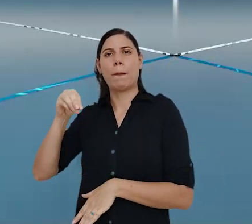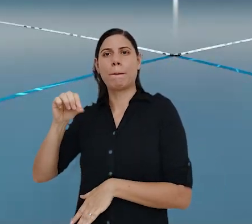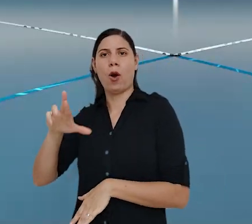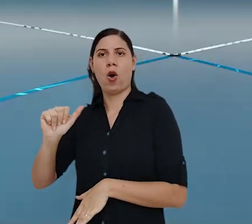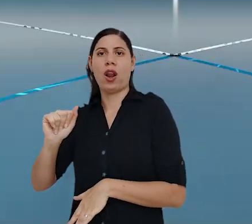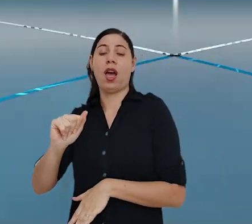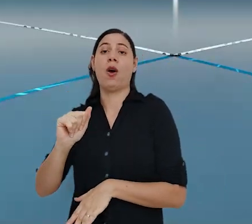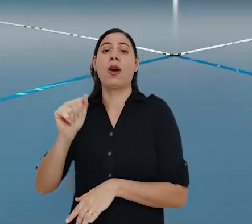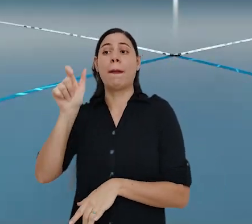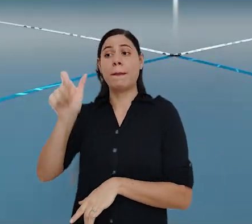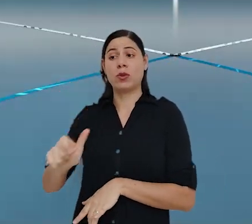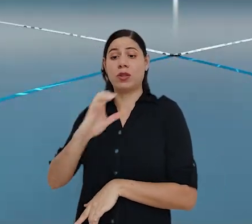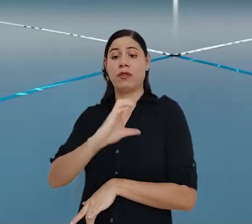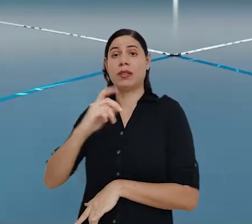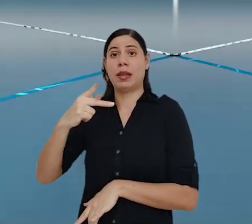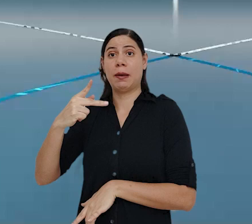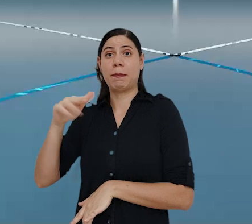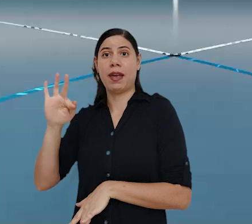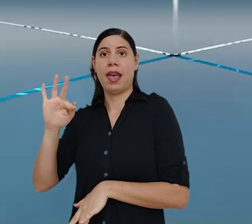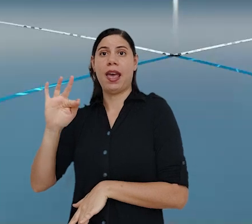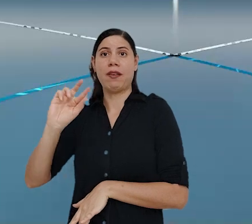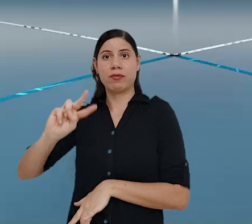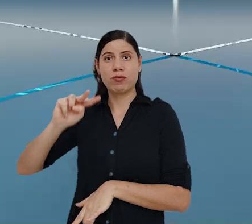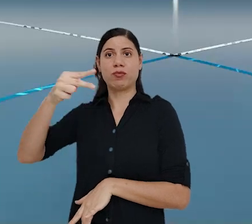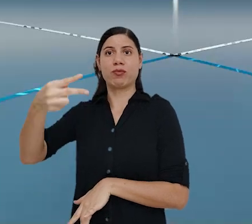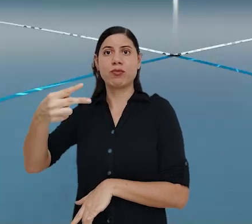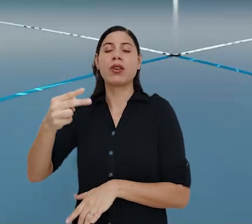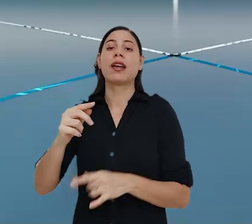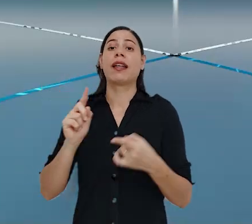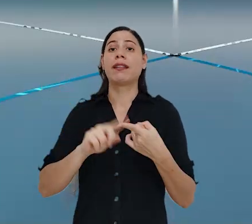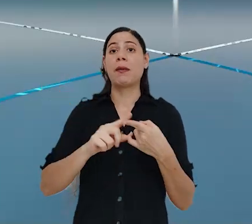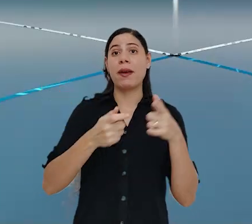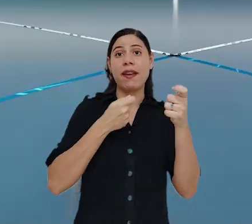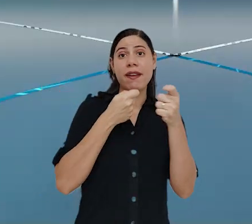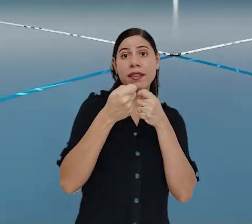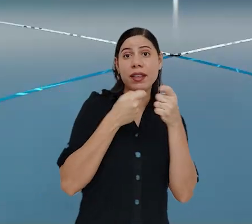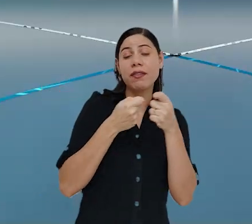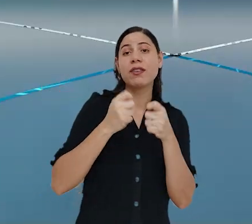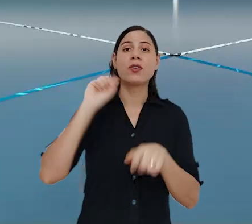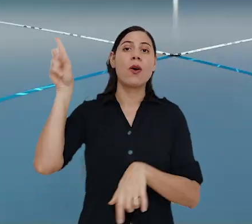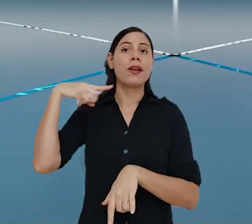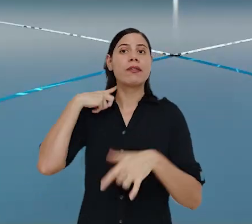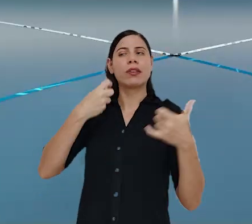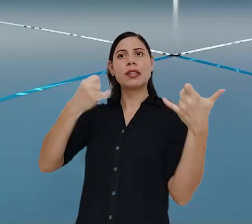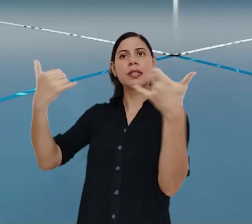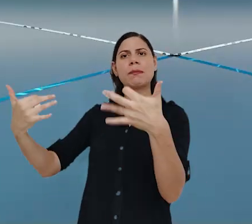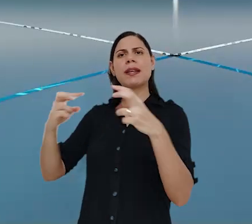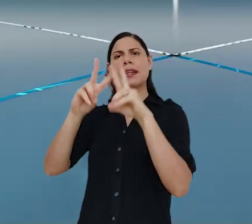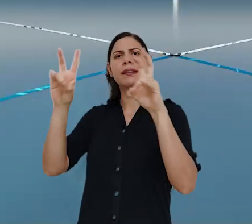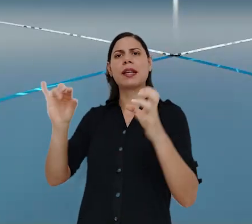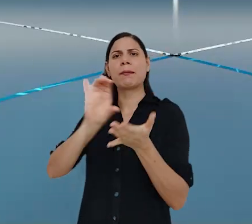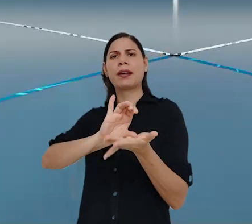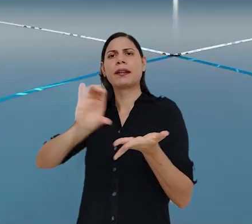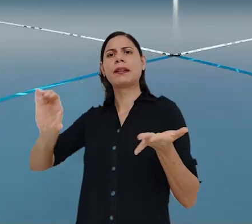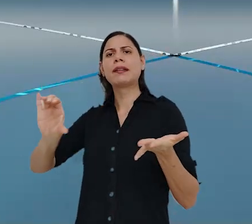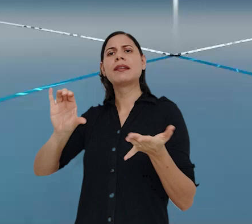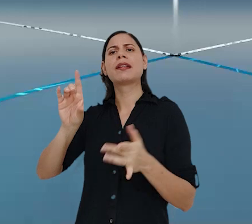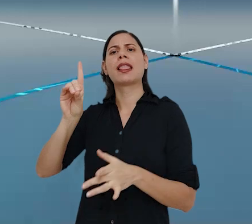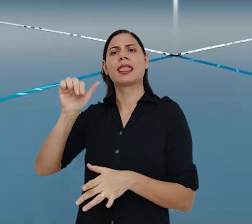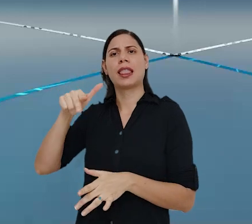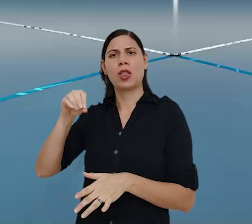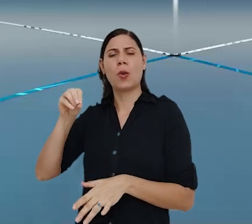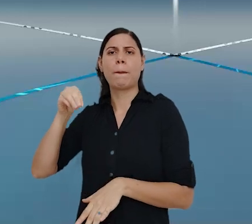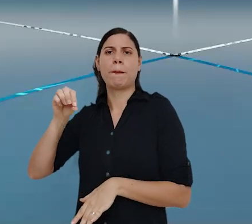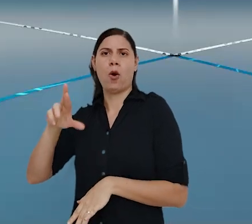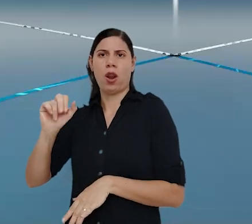que teve CPF emitido em duplicidade. E no Item Entrevista, uma advogada aprofunda o tema indenização por